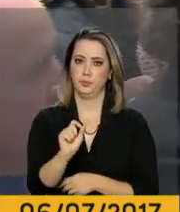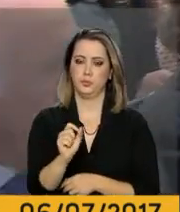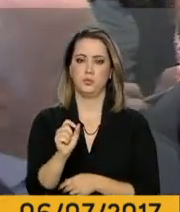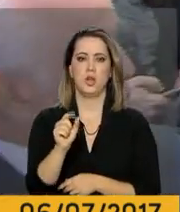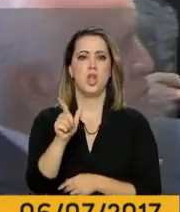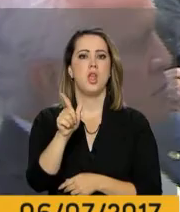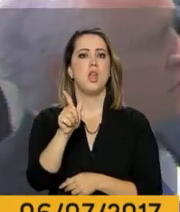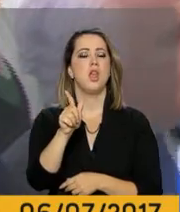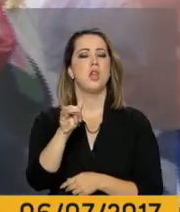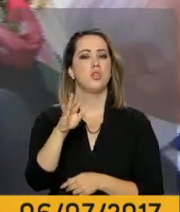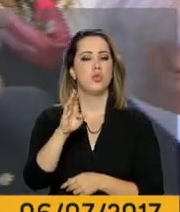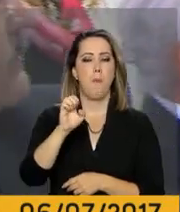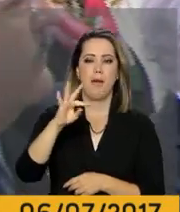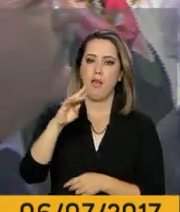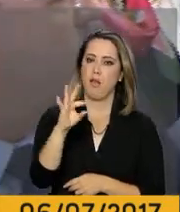lopes